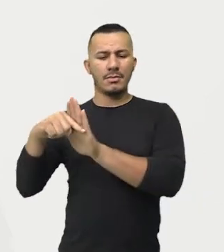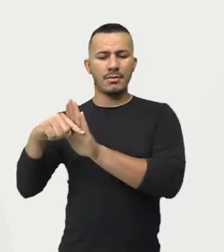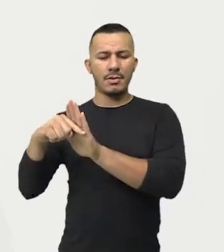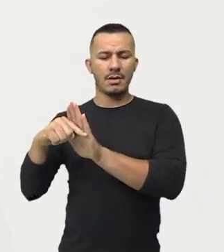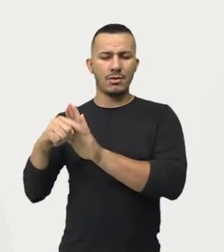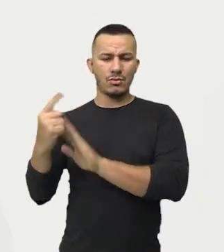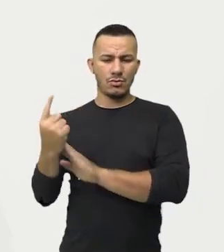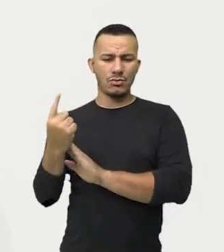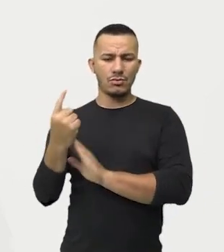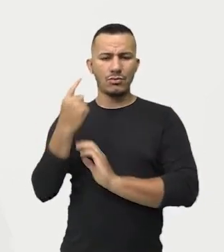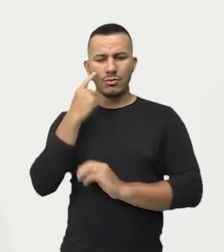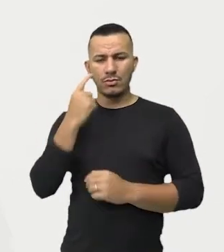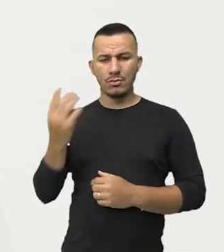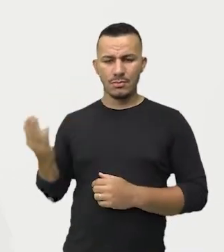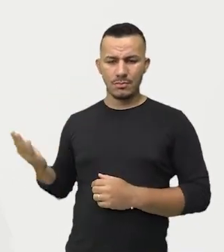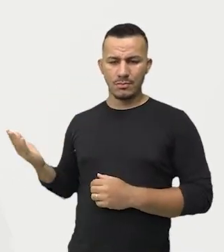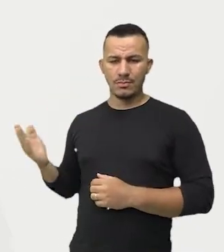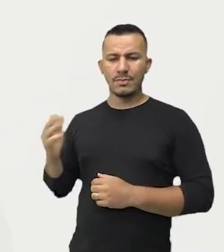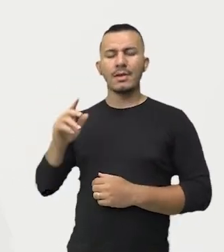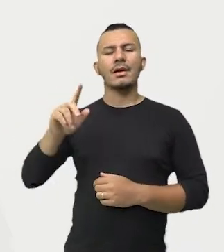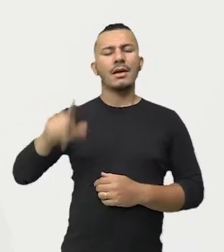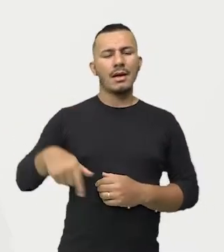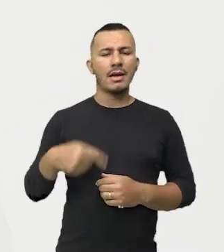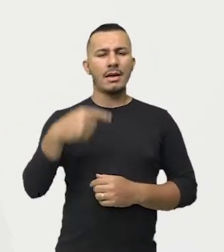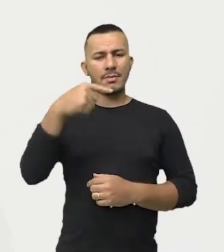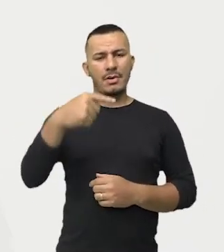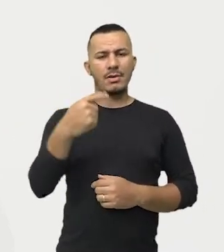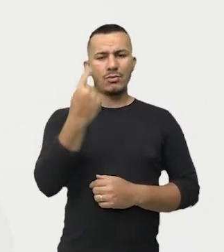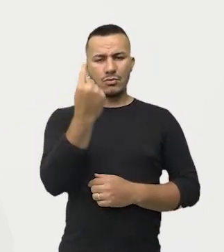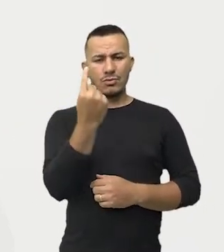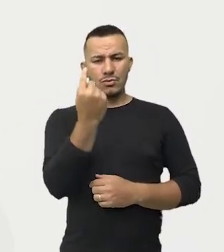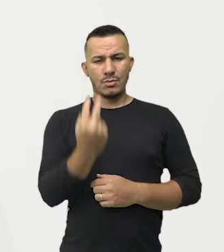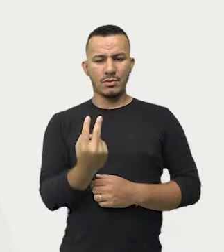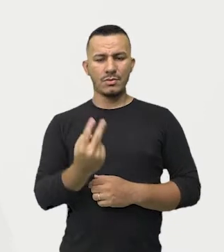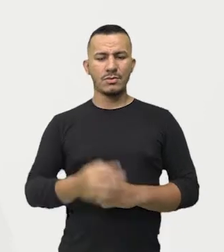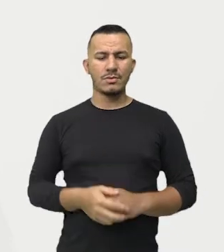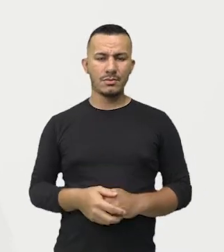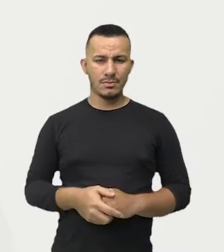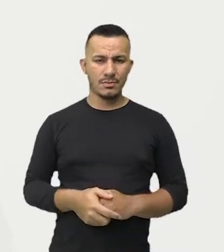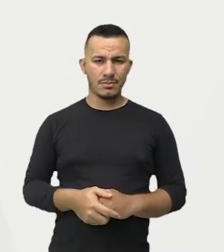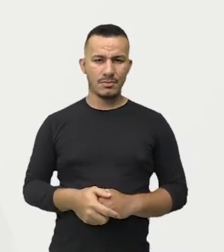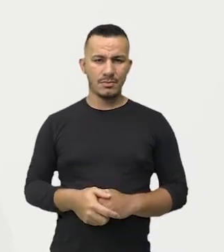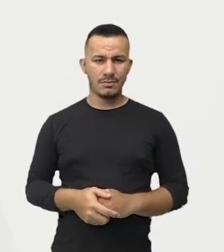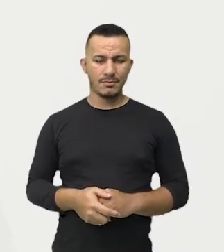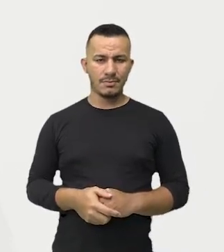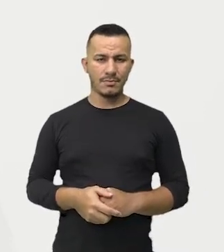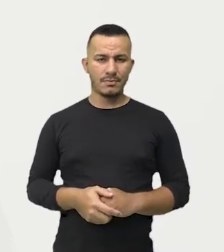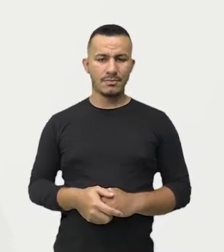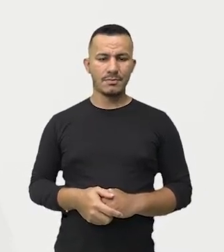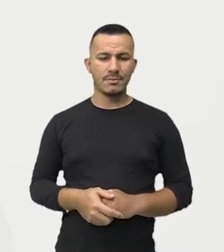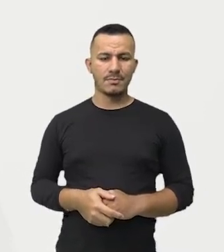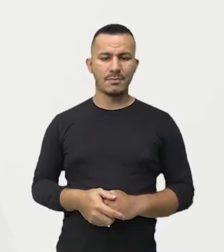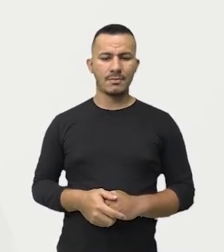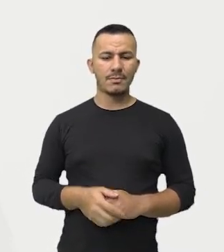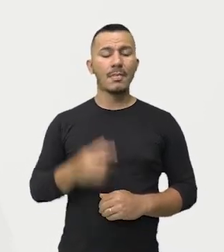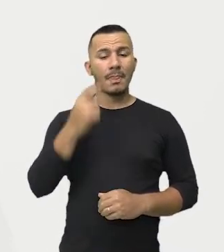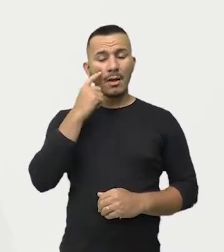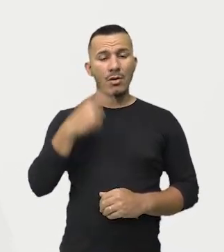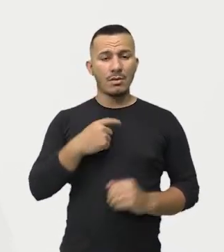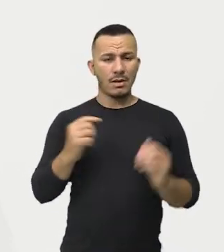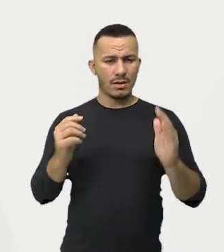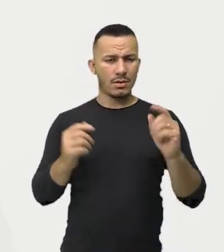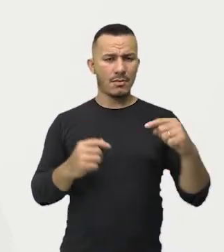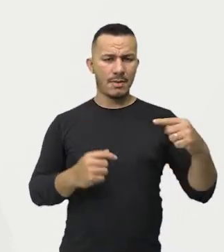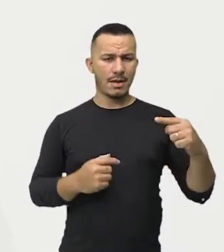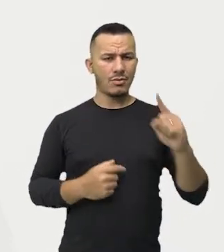aqui. Aqui, então, está a fração 1 sobre 2. O inteiro, acompanha só, o inteiro está dividido em